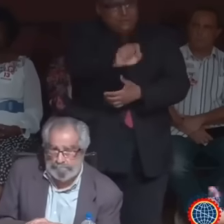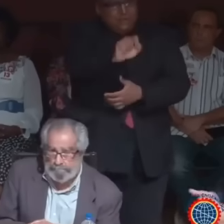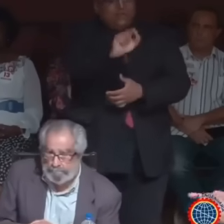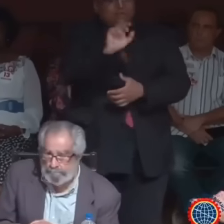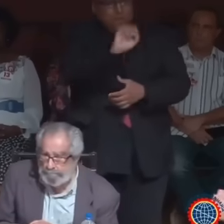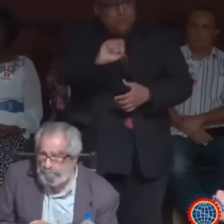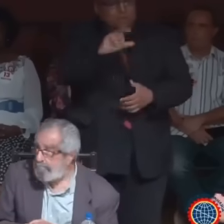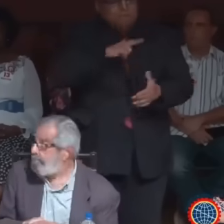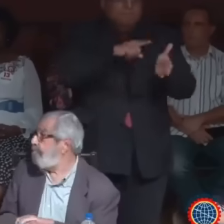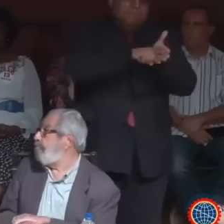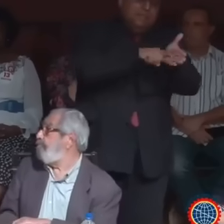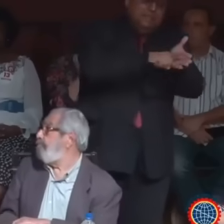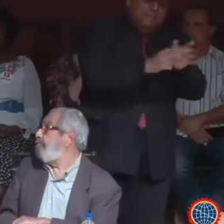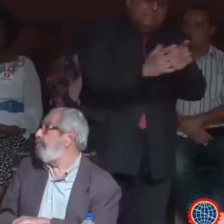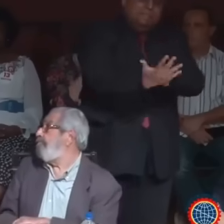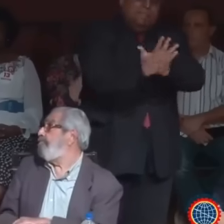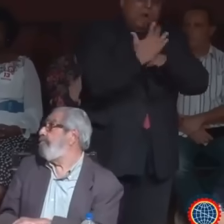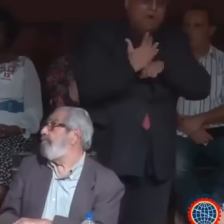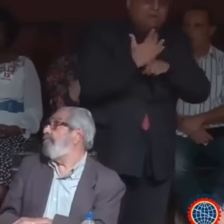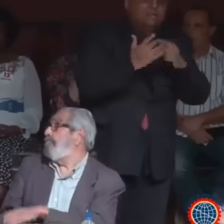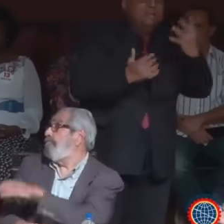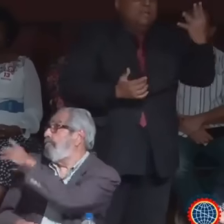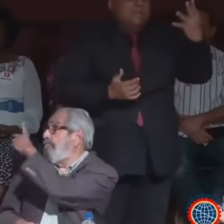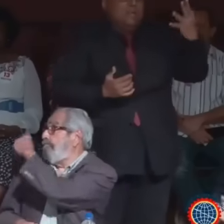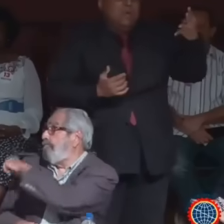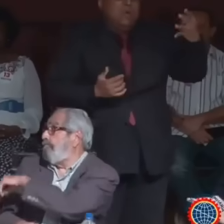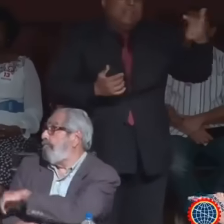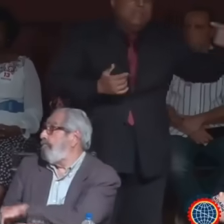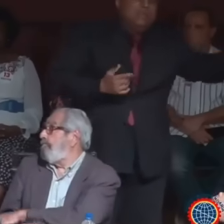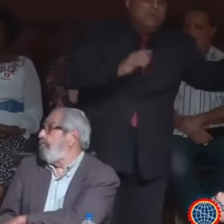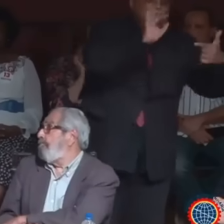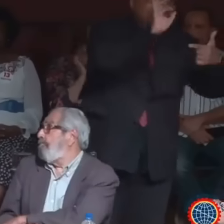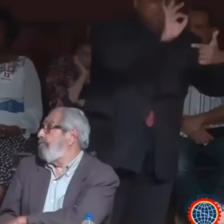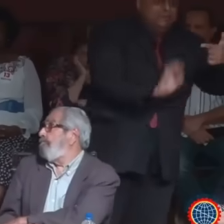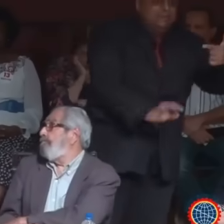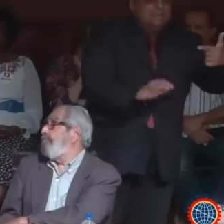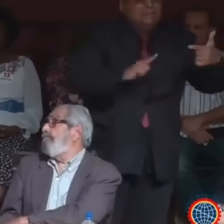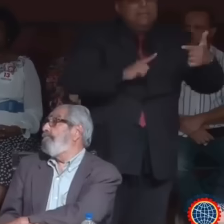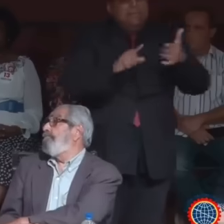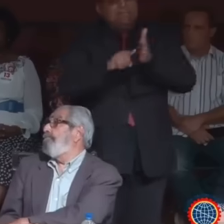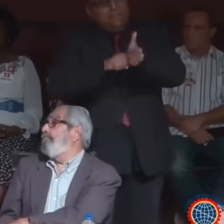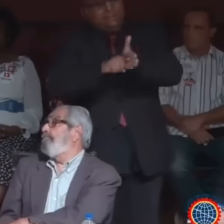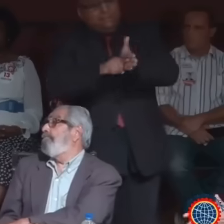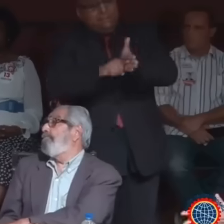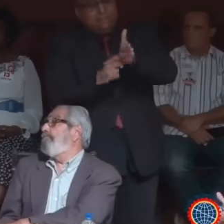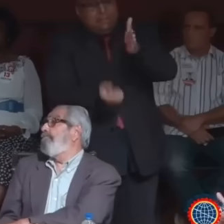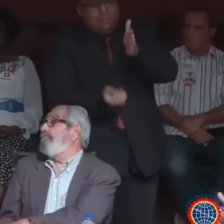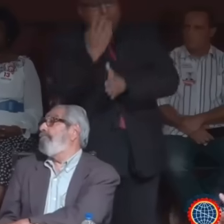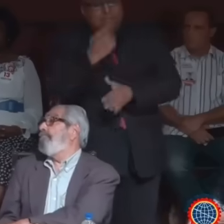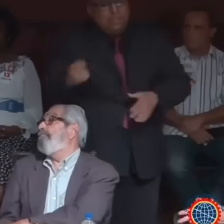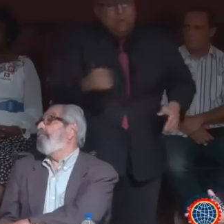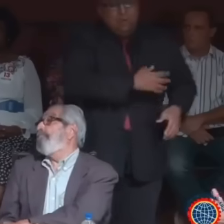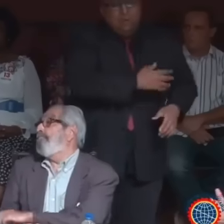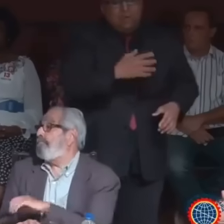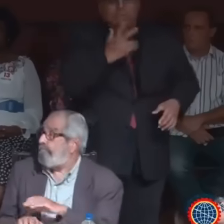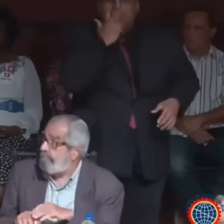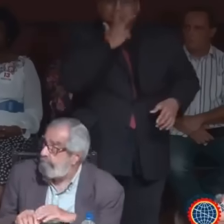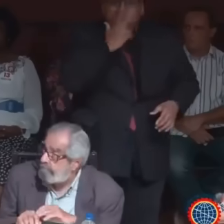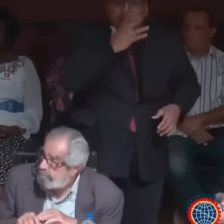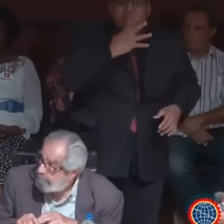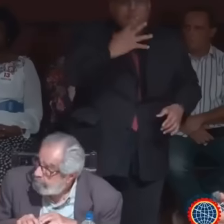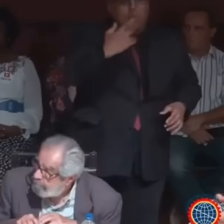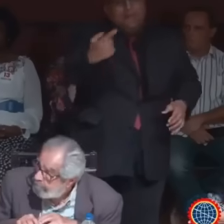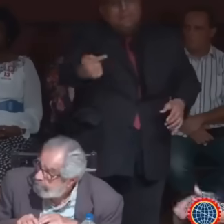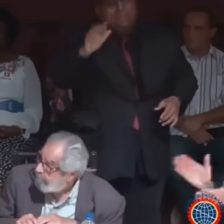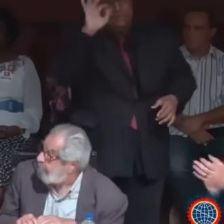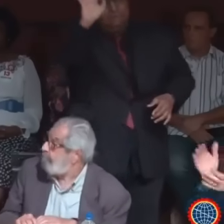Tem pesquisa que nos dá com 42, tem pesquisa que nos dá com... Hoje saiu uma Vox Populi que nos dá com